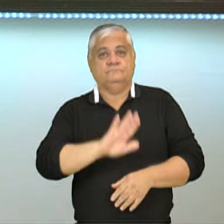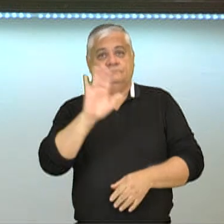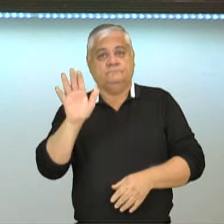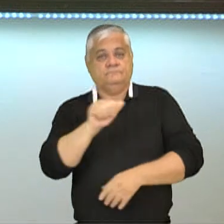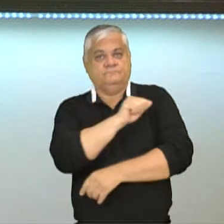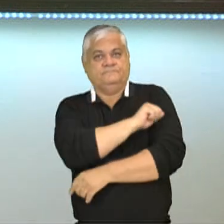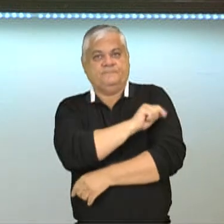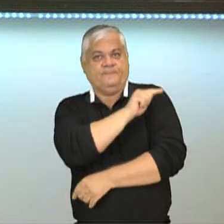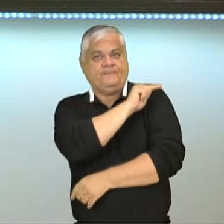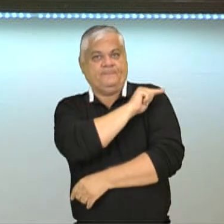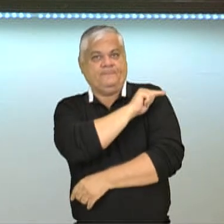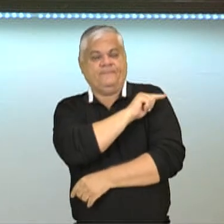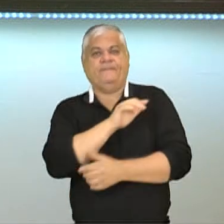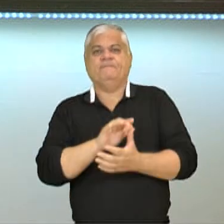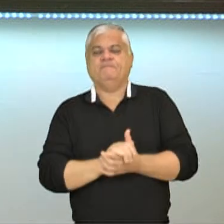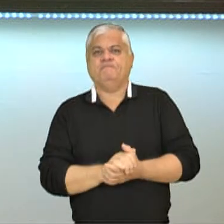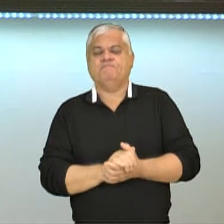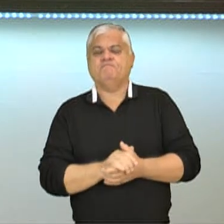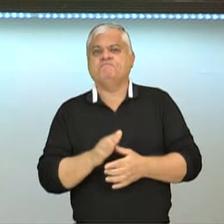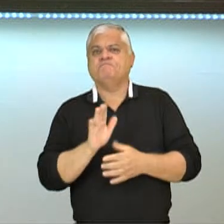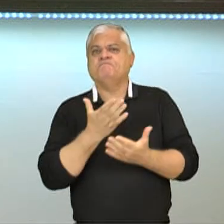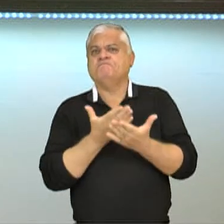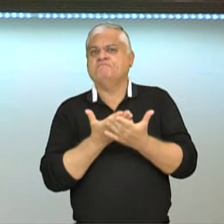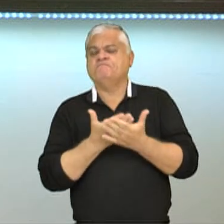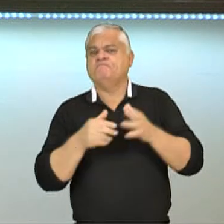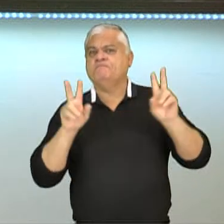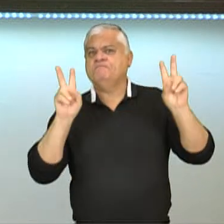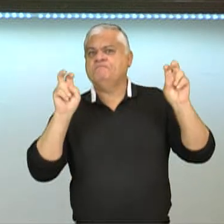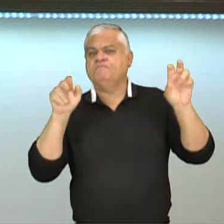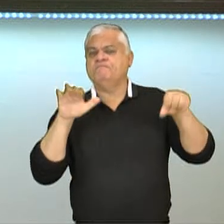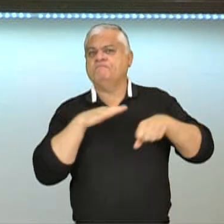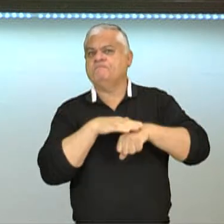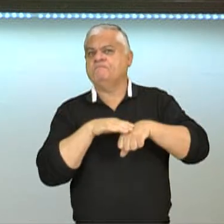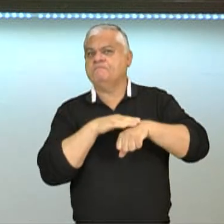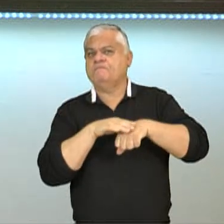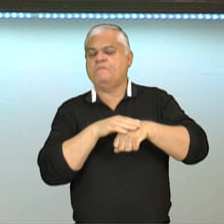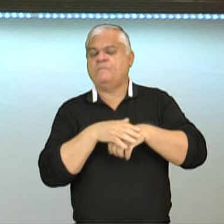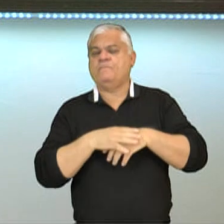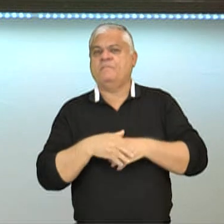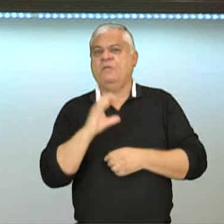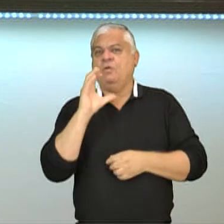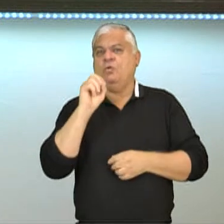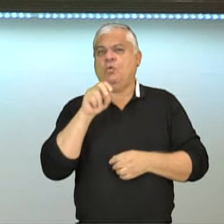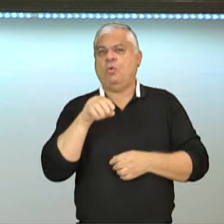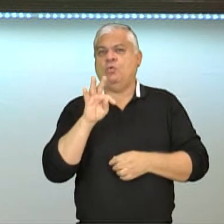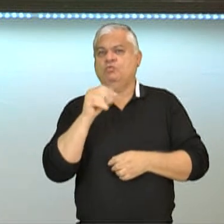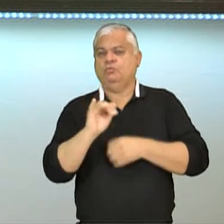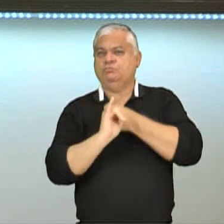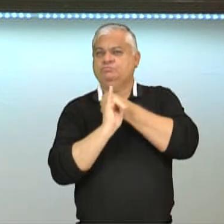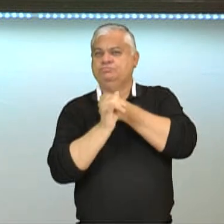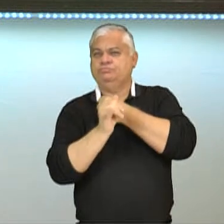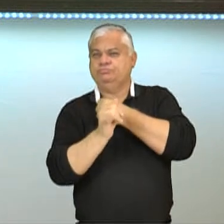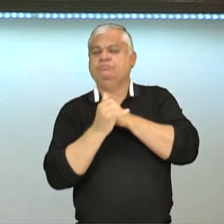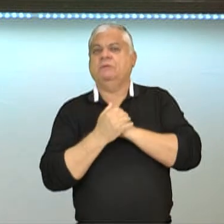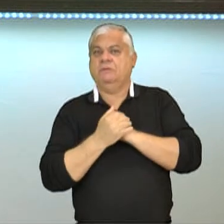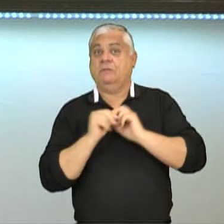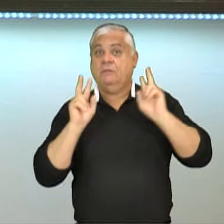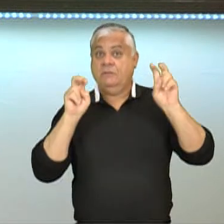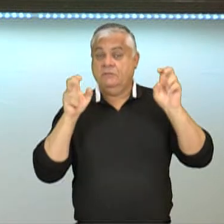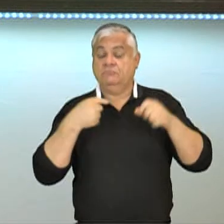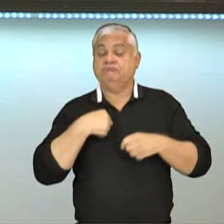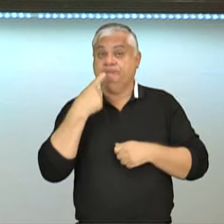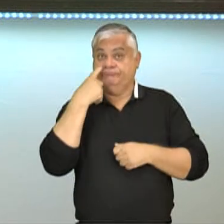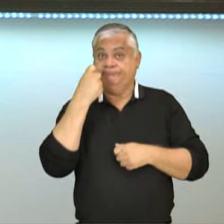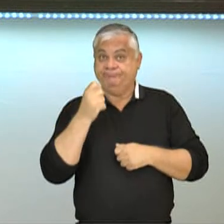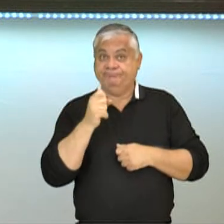Olá, estudantes do 7º ano. Nessa aula vamos conversar um pouquinho sobre conto, um conto que traz um assunto bem interessante